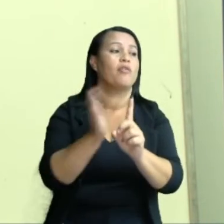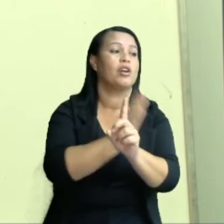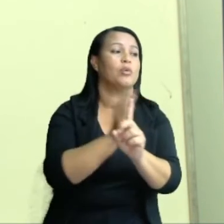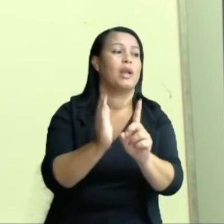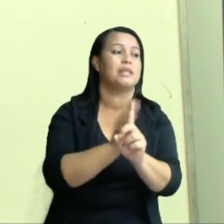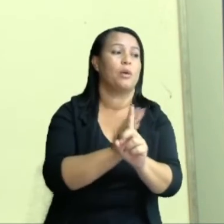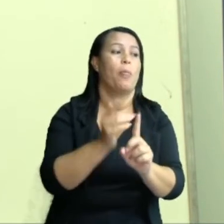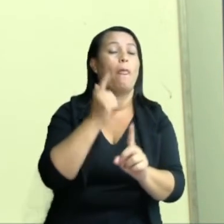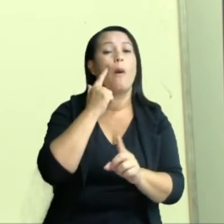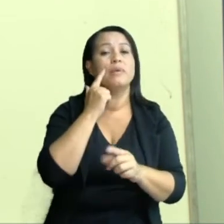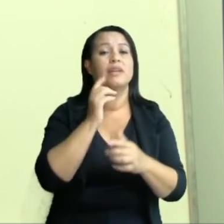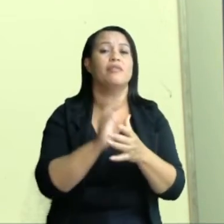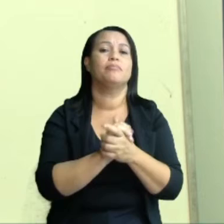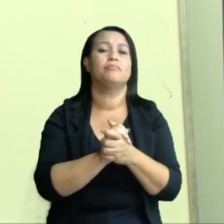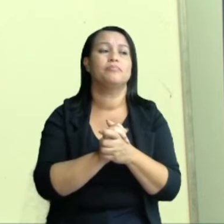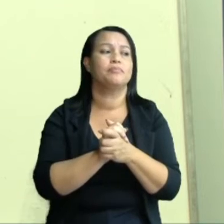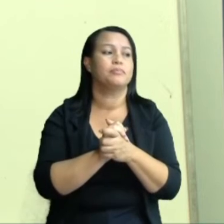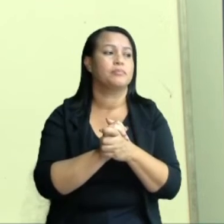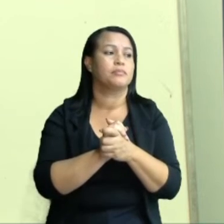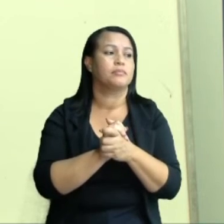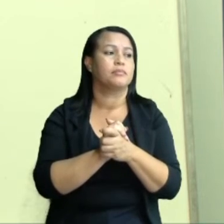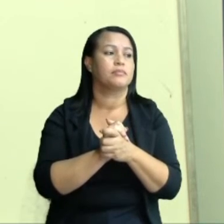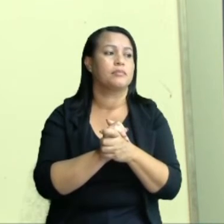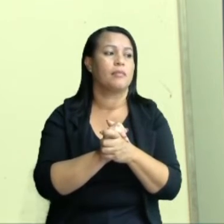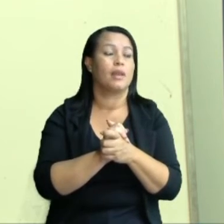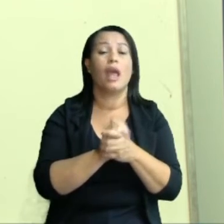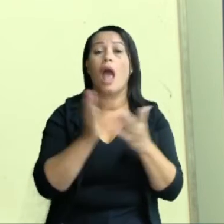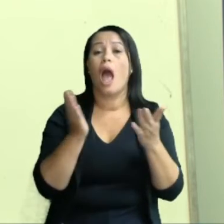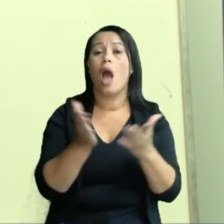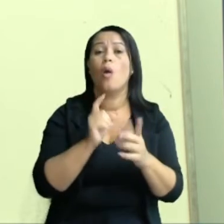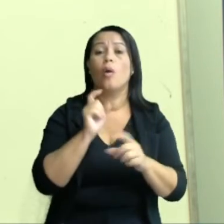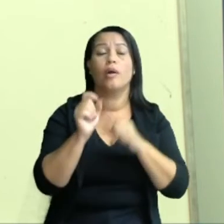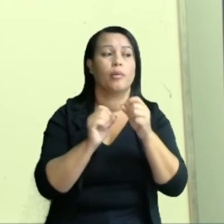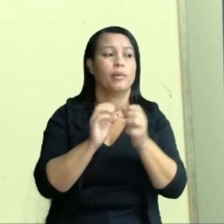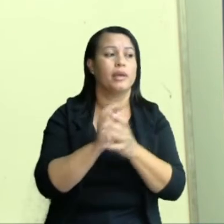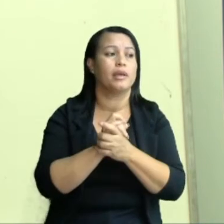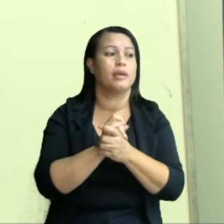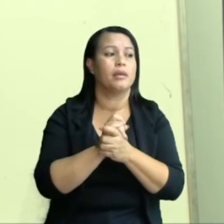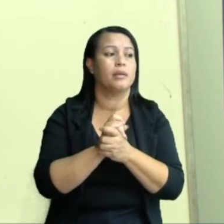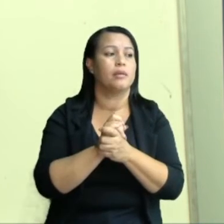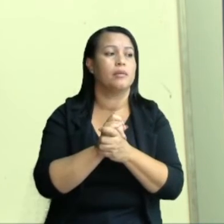certo? Então, vamos colocar aqui.